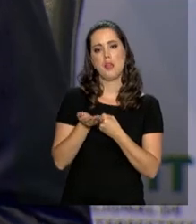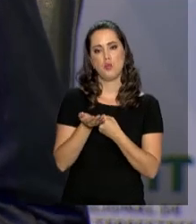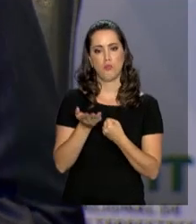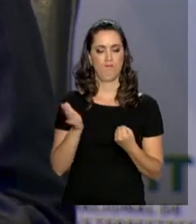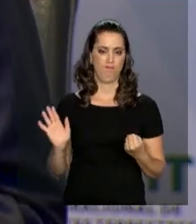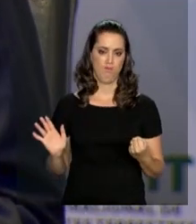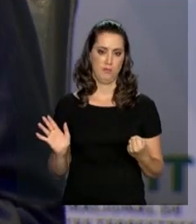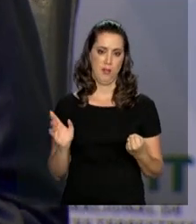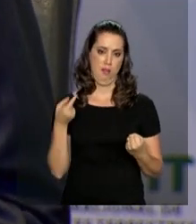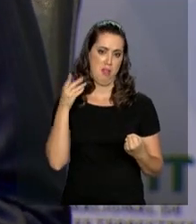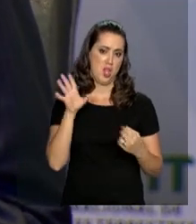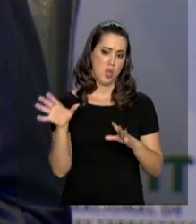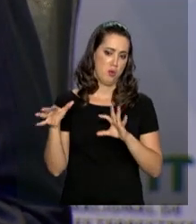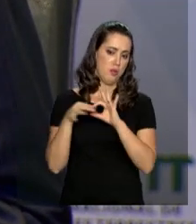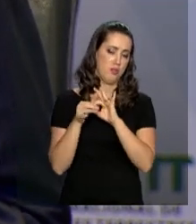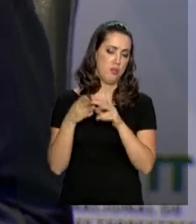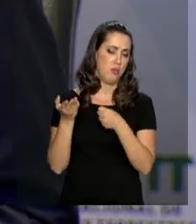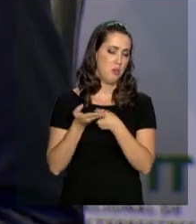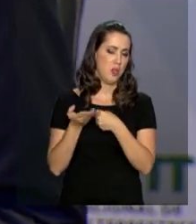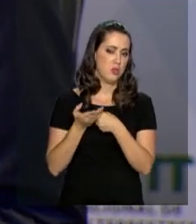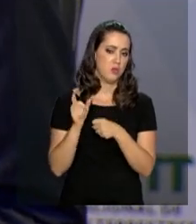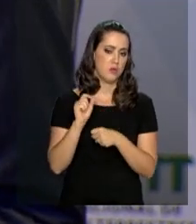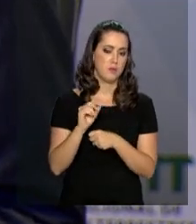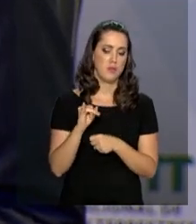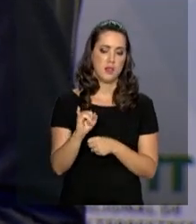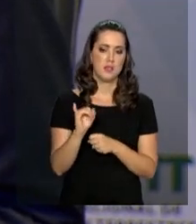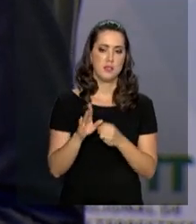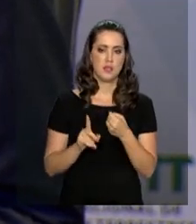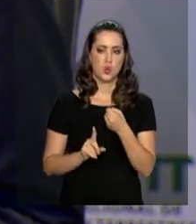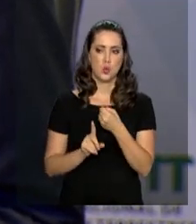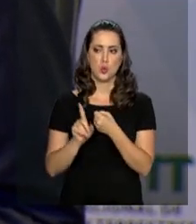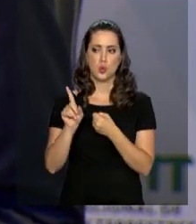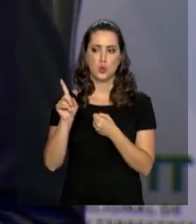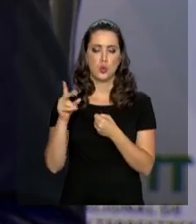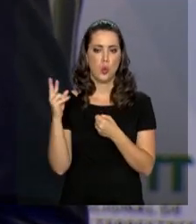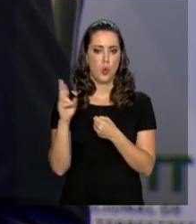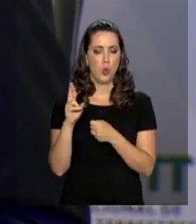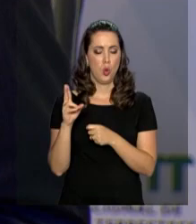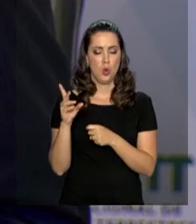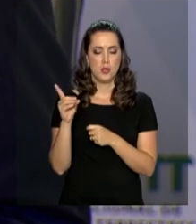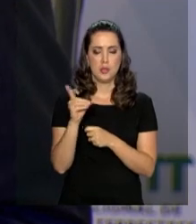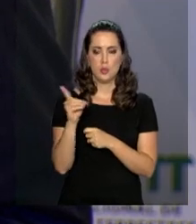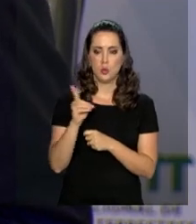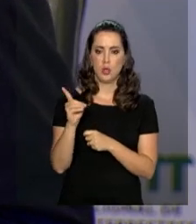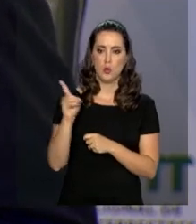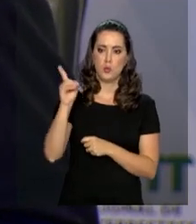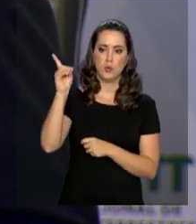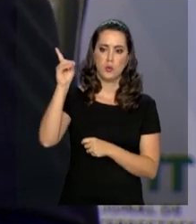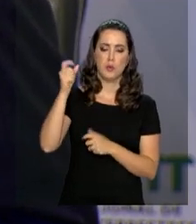estaria atrelado a esse dólar médio se isso subir e isso tem que ser compensado pela pelo governo